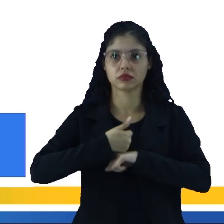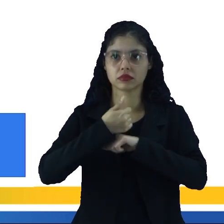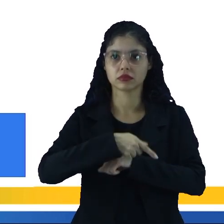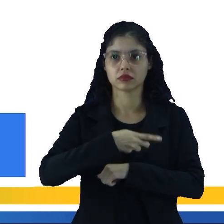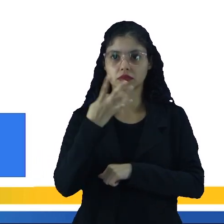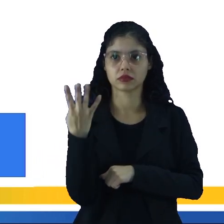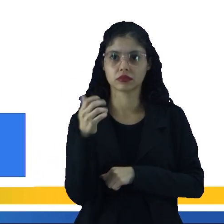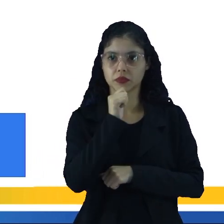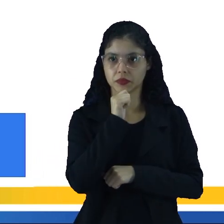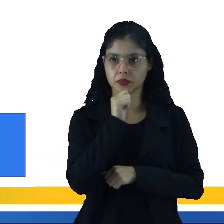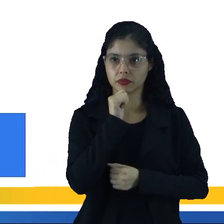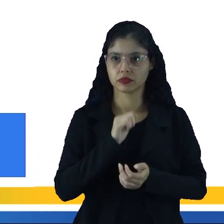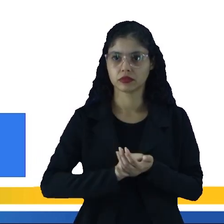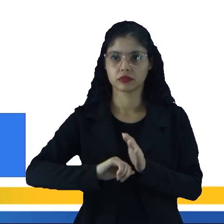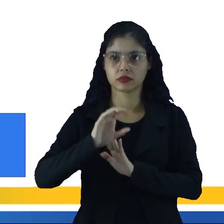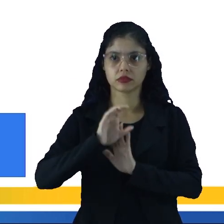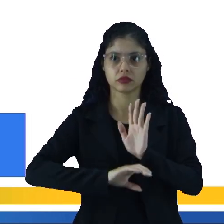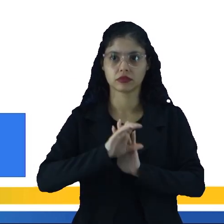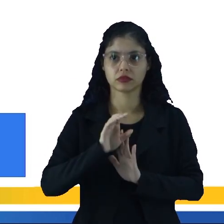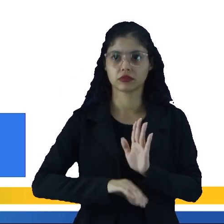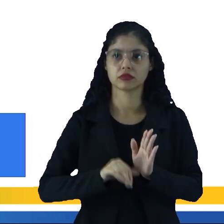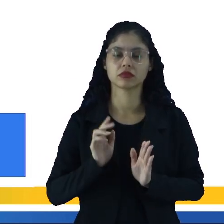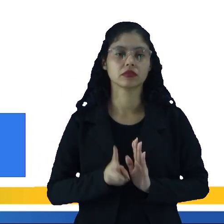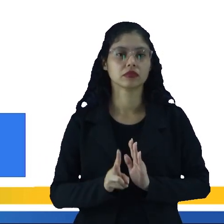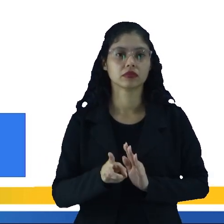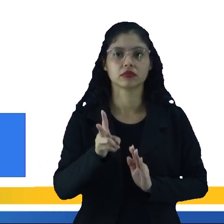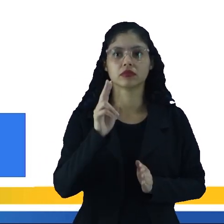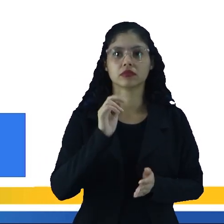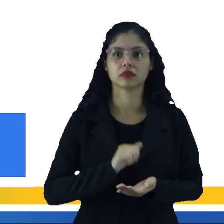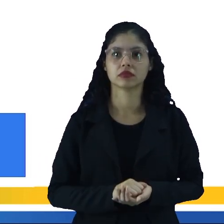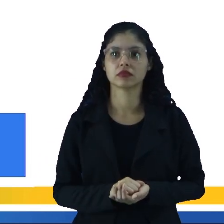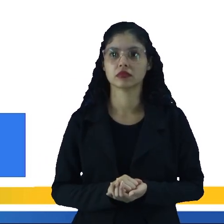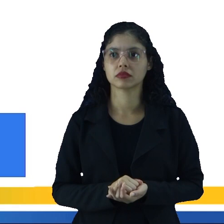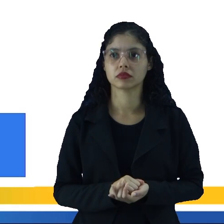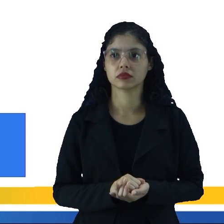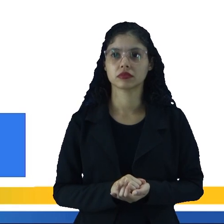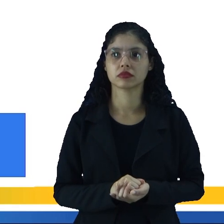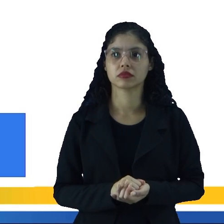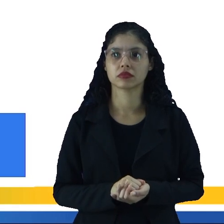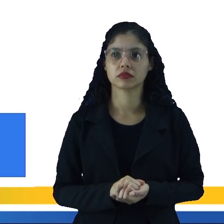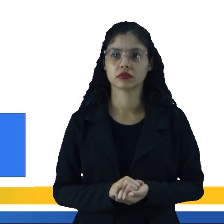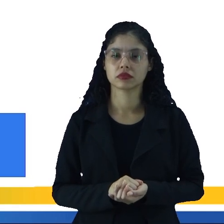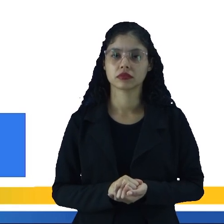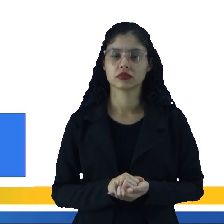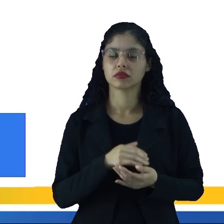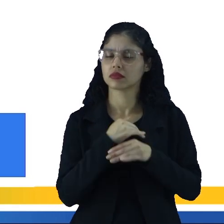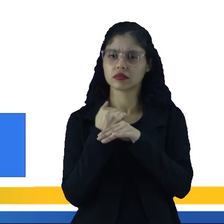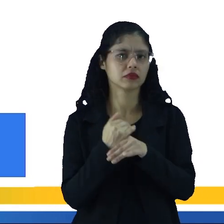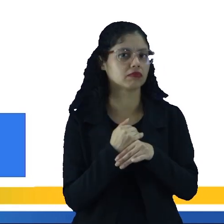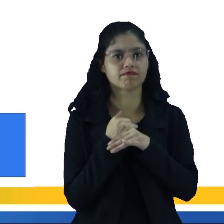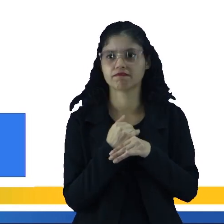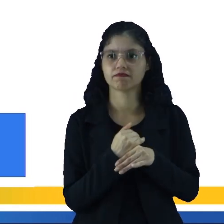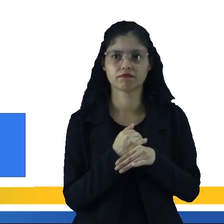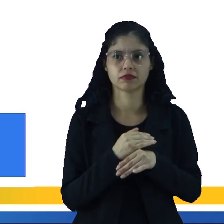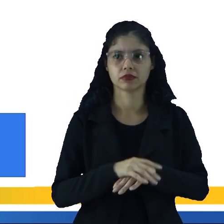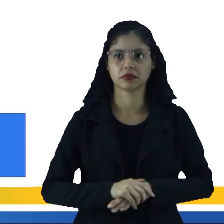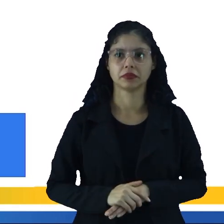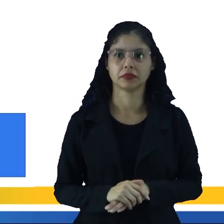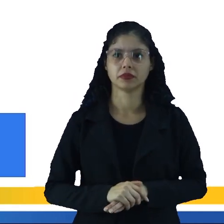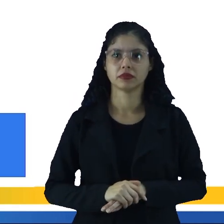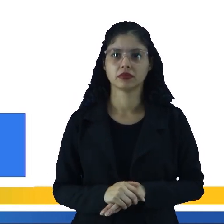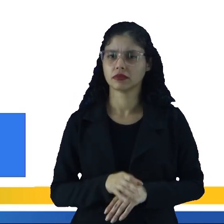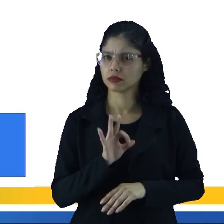as quantidades dos conteúdos das respectivas garrafas não são